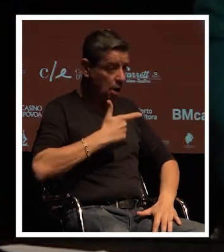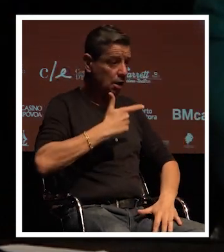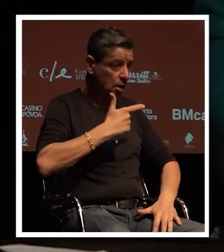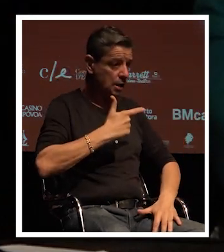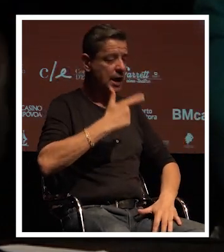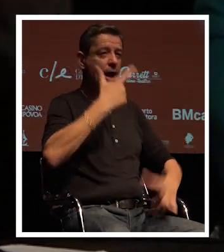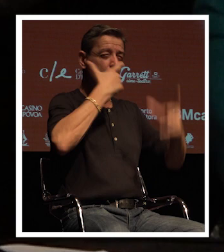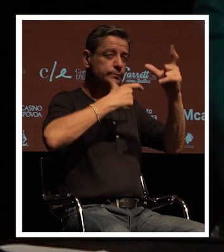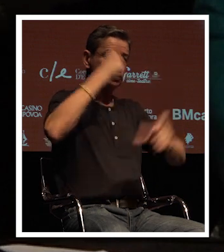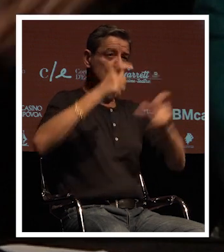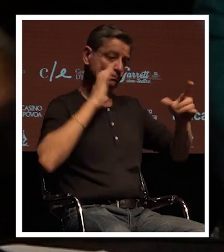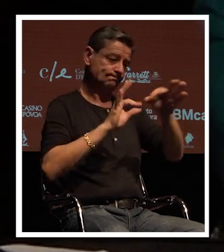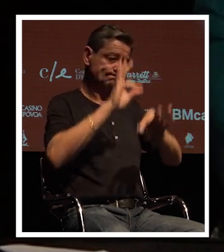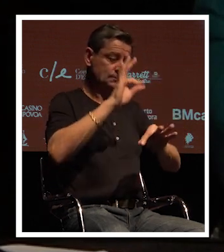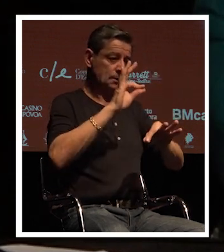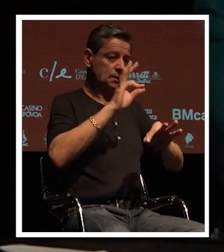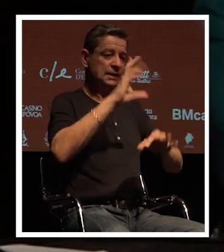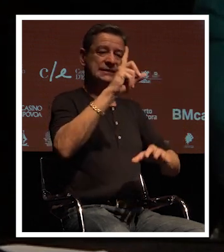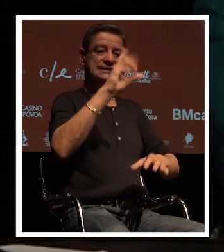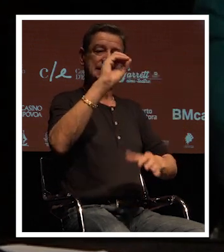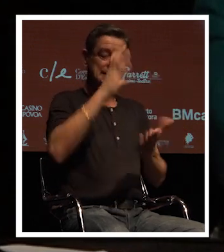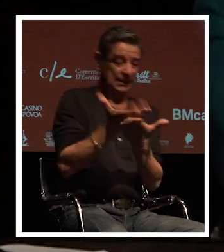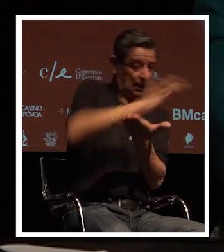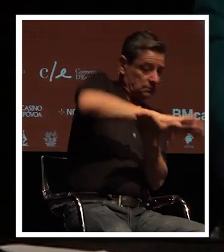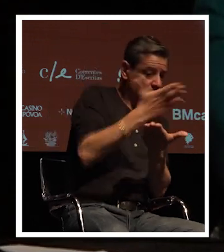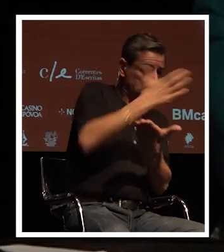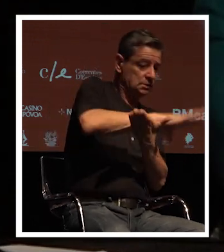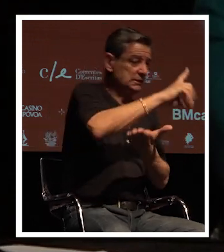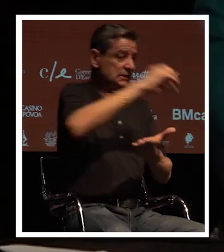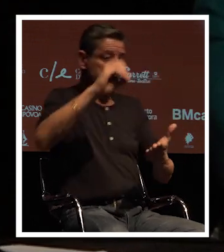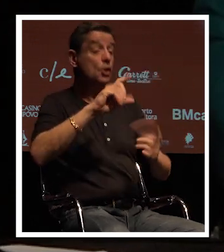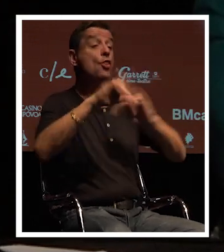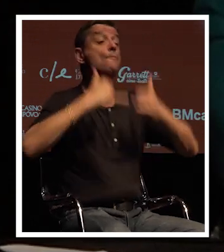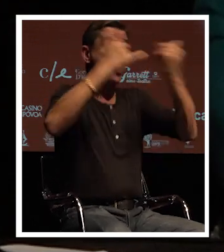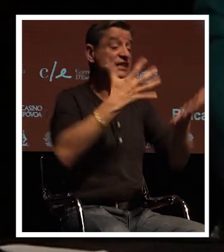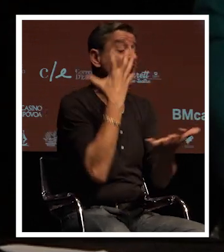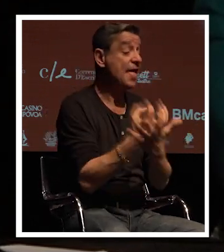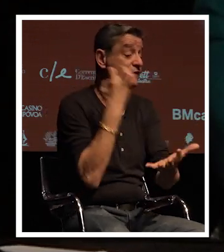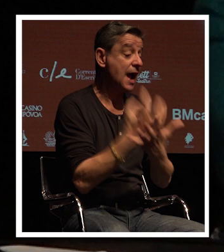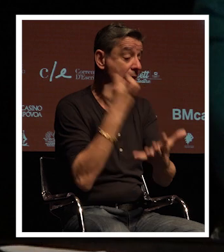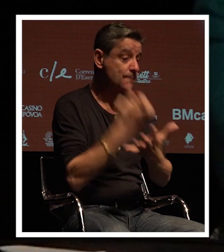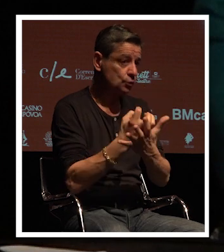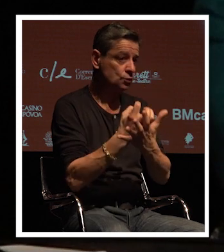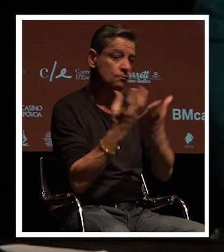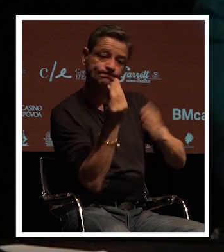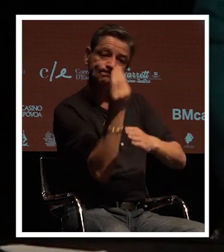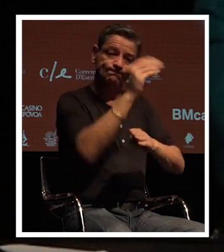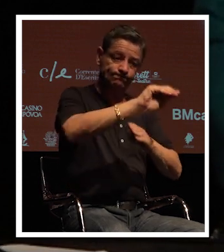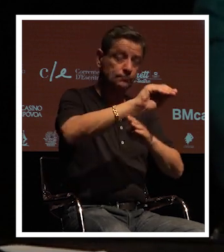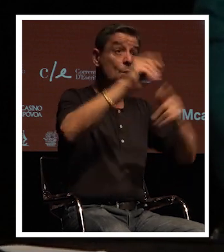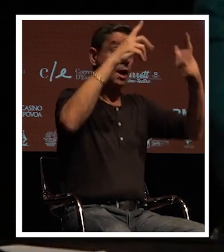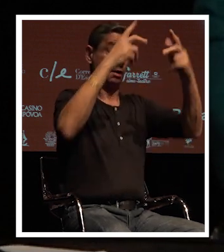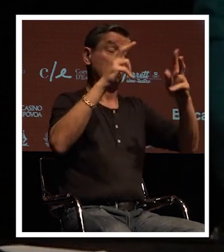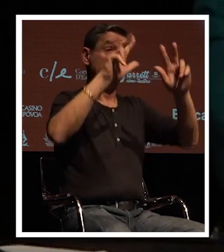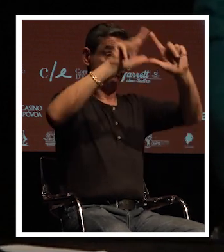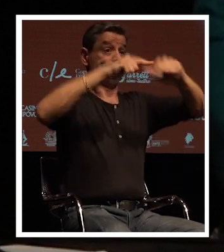que escrevemos aquilo todo 60 páginas 600 páginas depois gravamos colocamos no Spotify e o Spotify tem